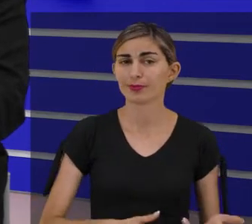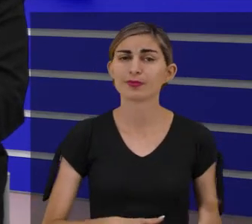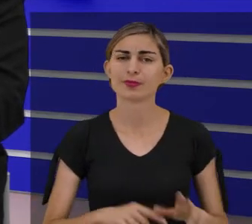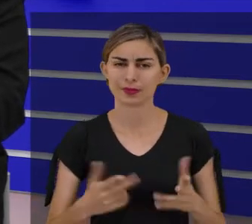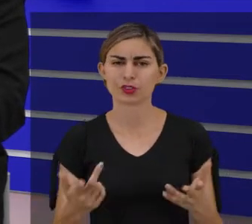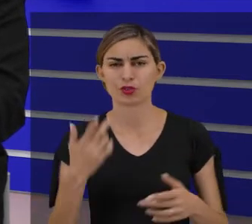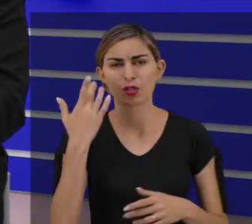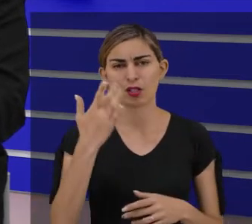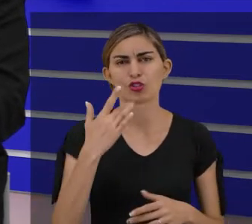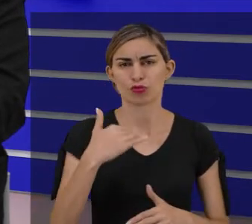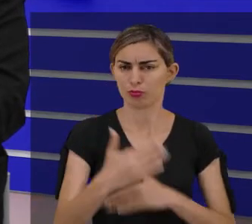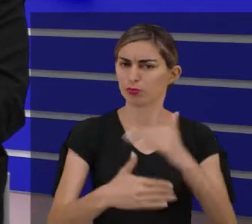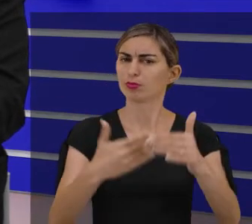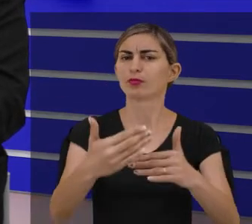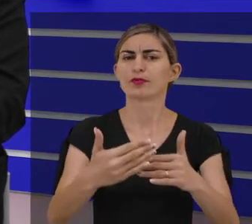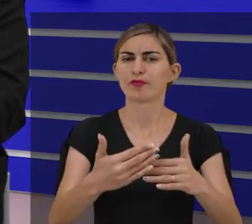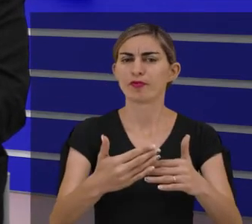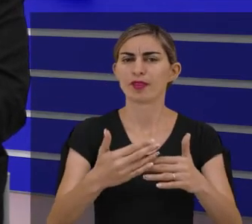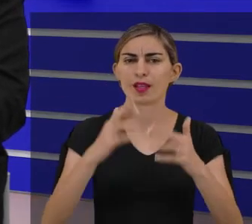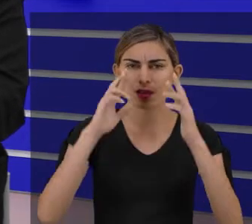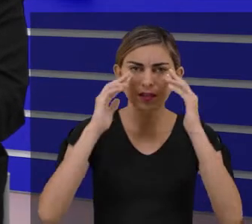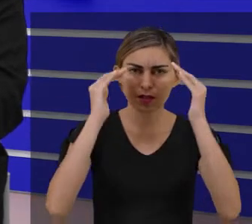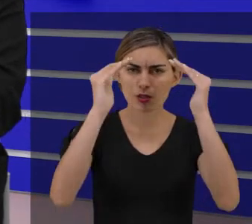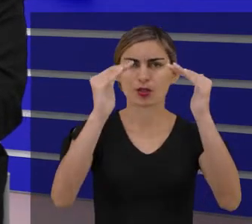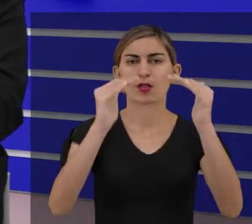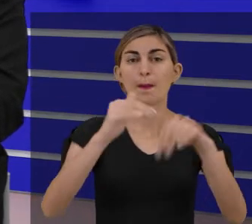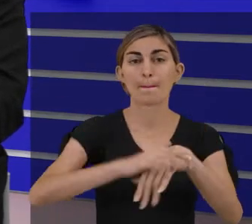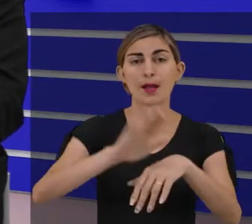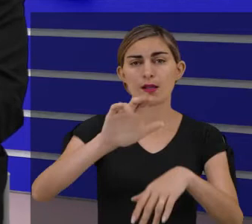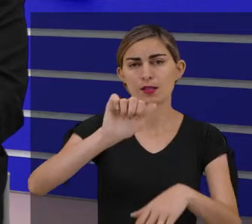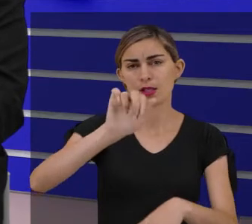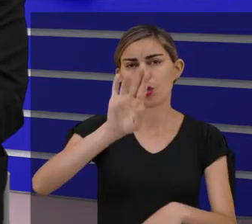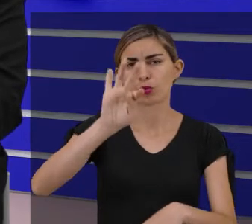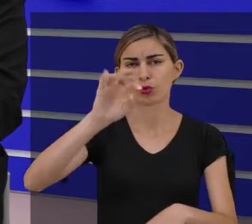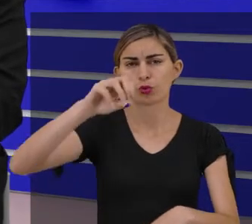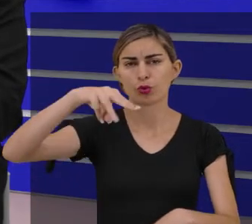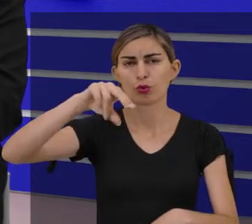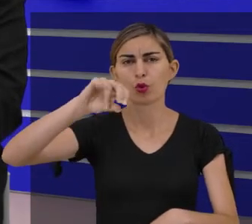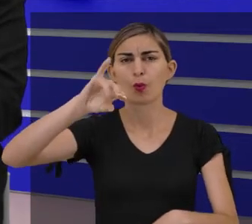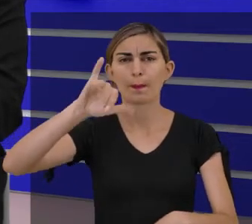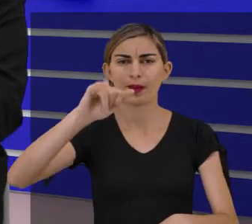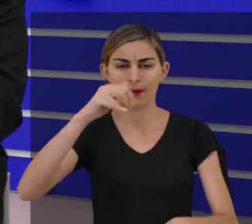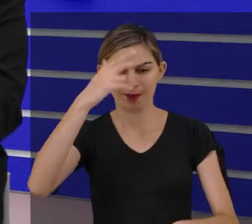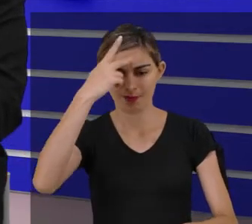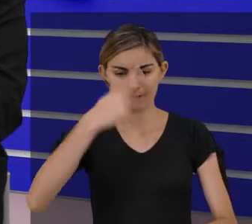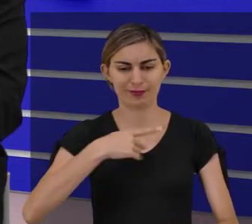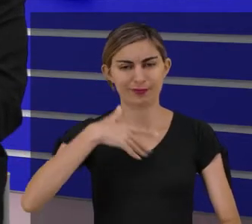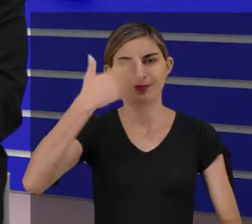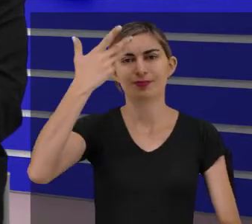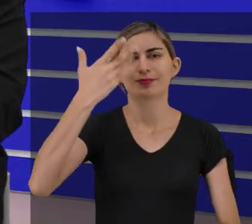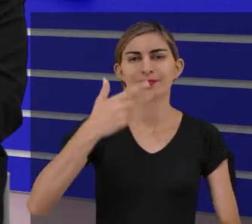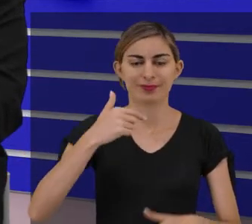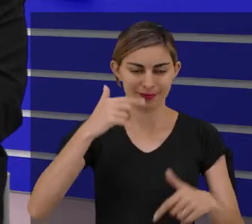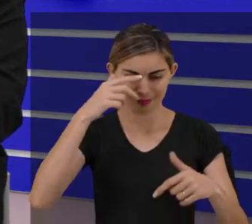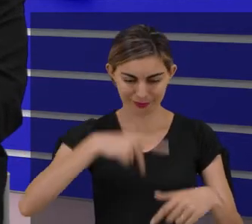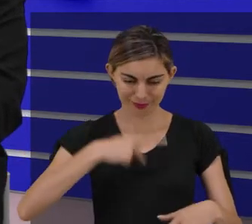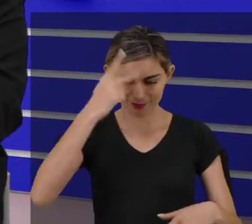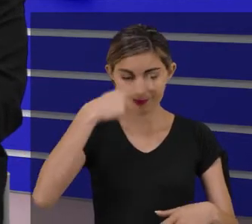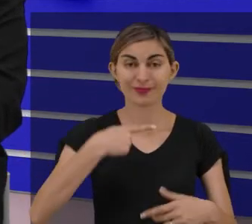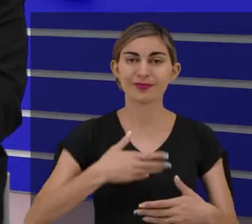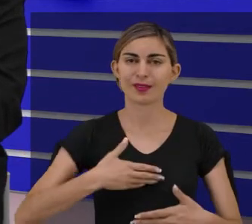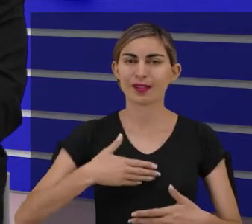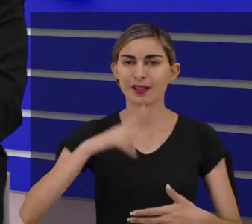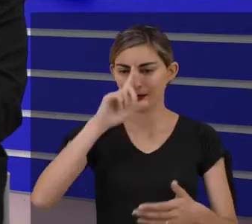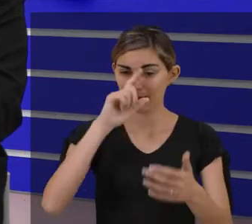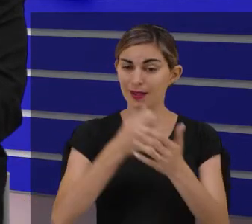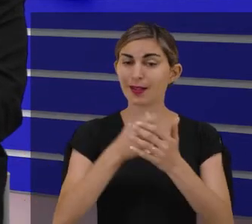E isso eu acho um avanço, no que diz respeito a dar mais autonomia e a reconhecer que esse trabalhador pode sim ter algumas decisões